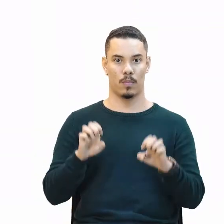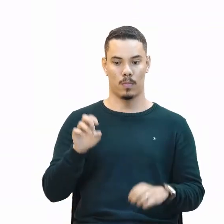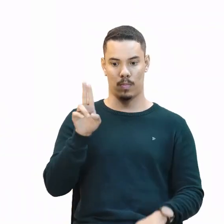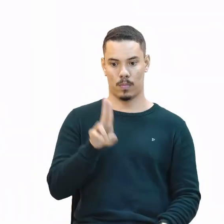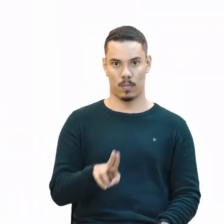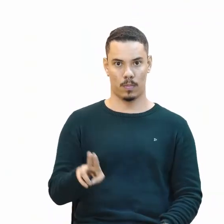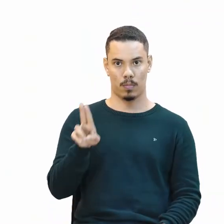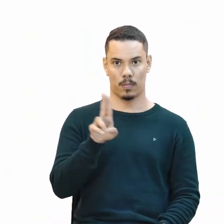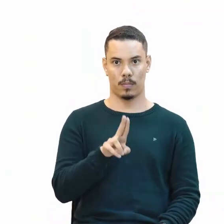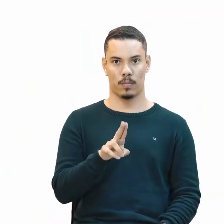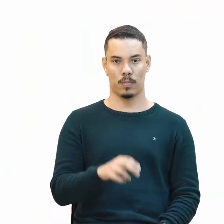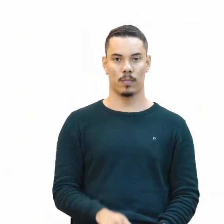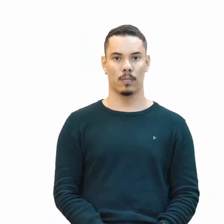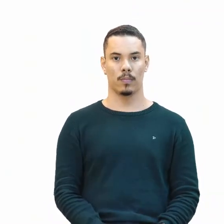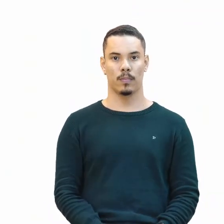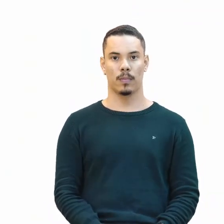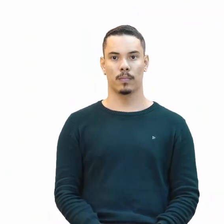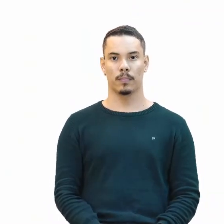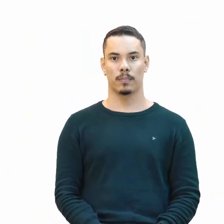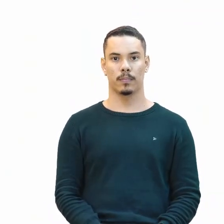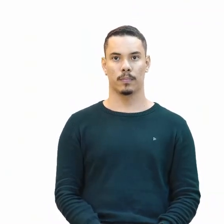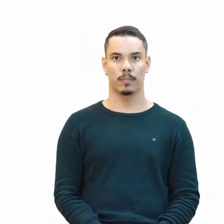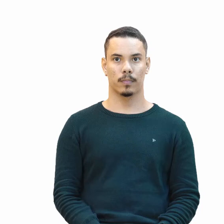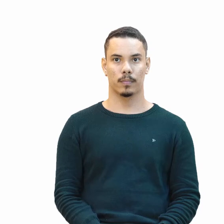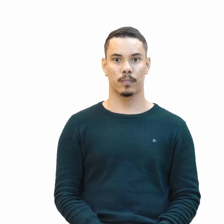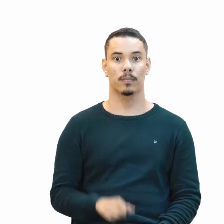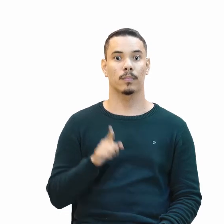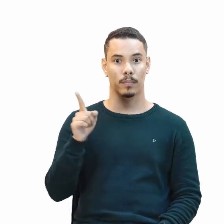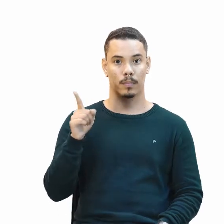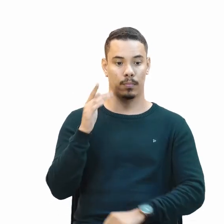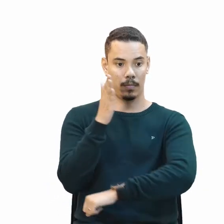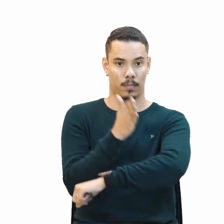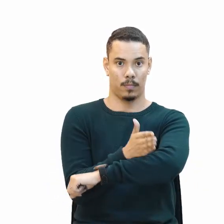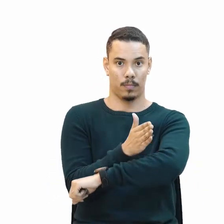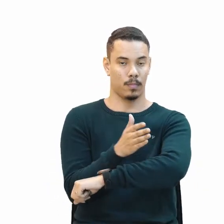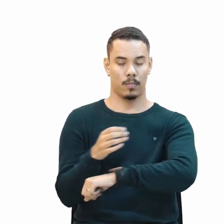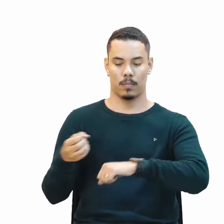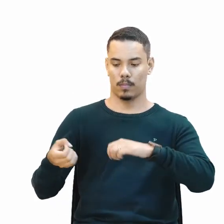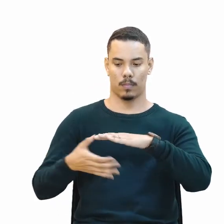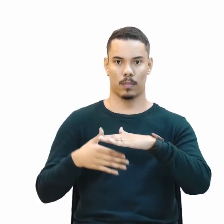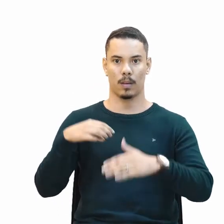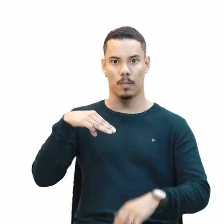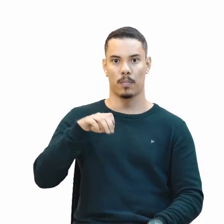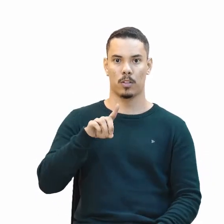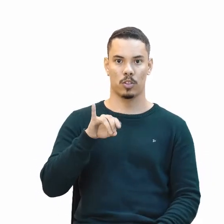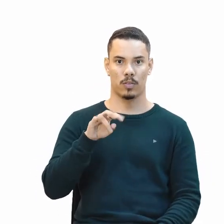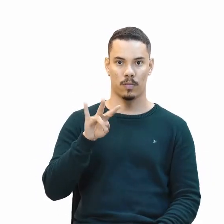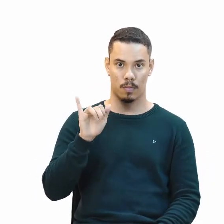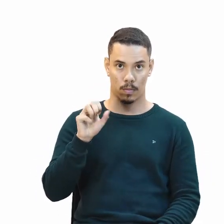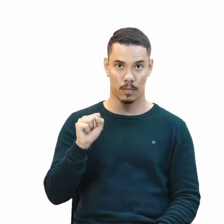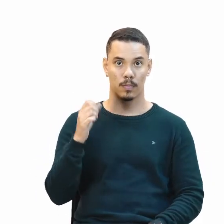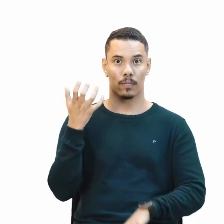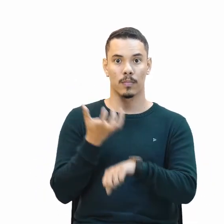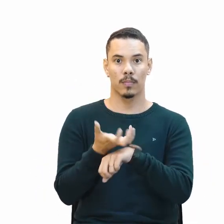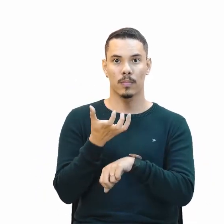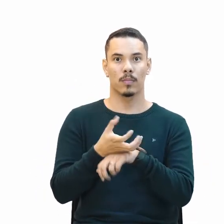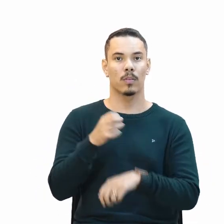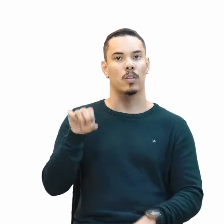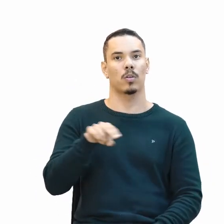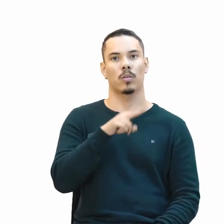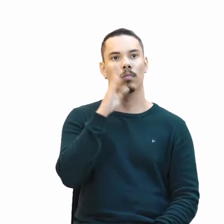época. Nas universidades medievais, as disciplinas ou